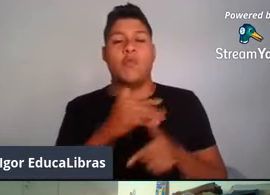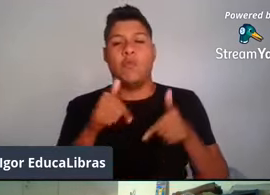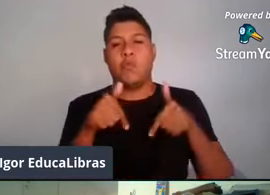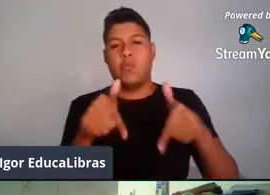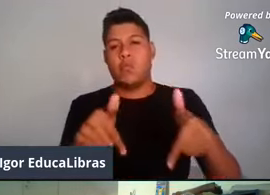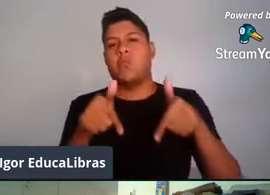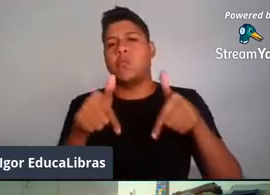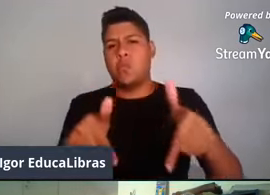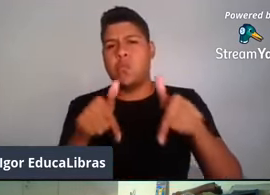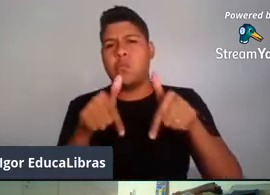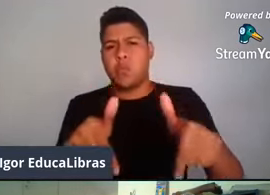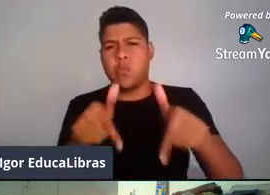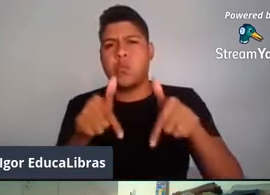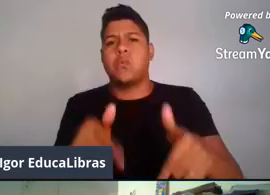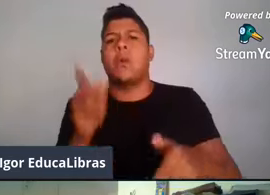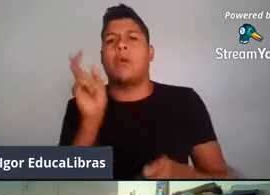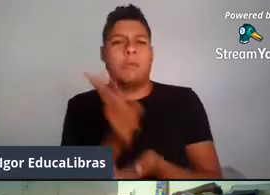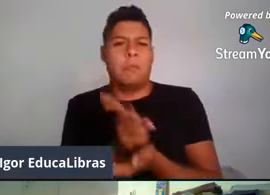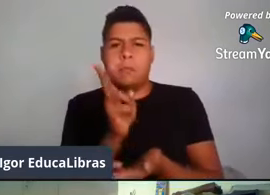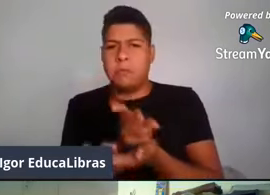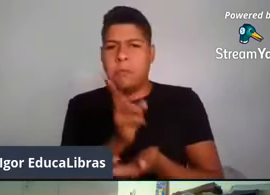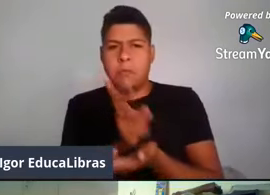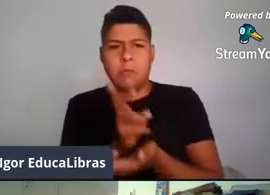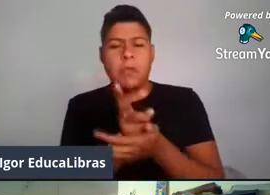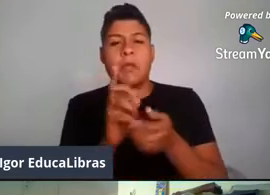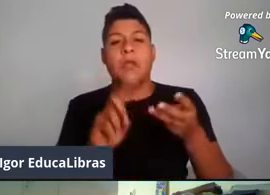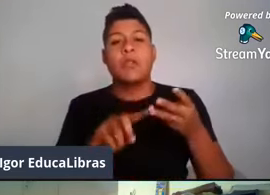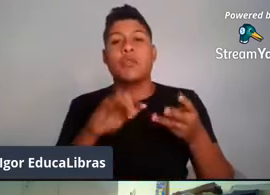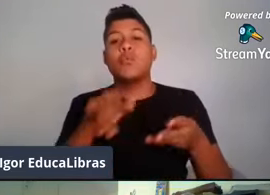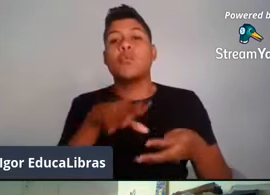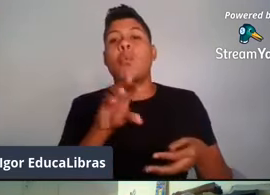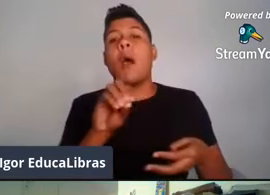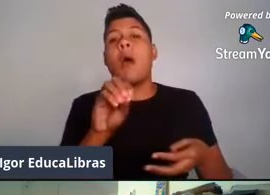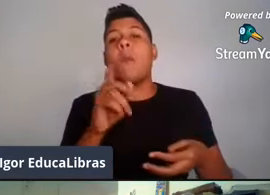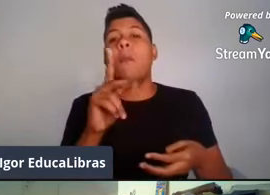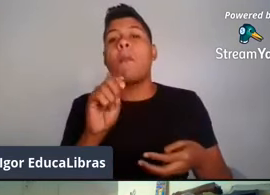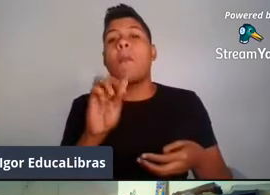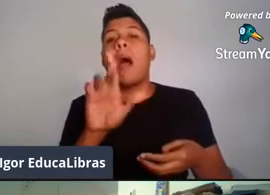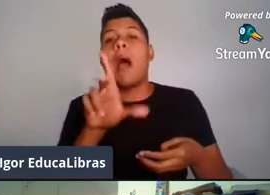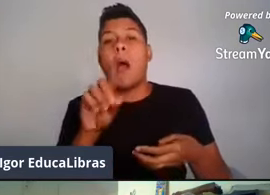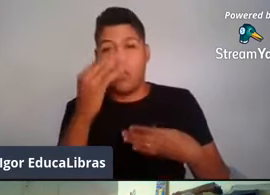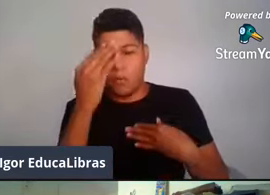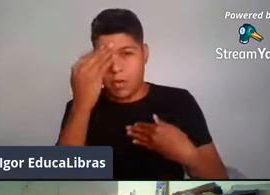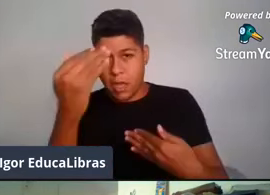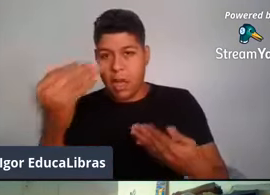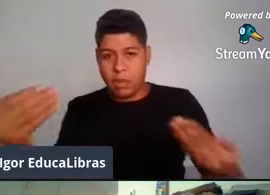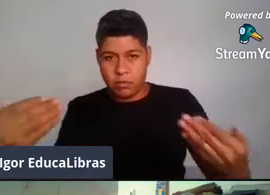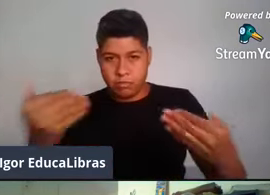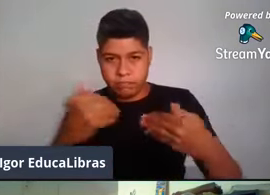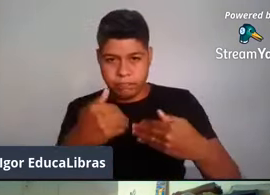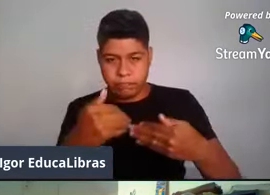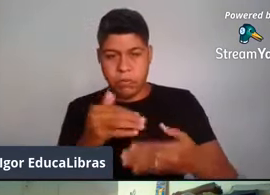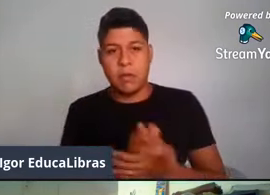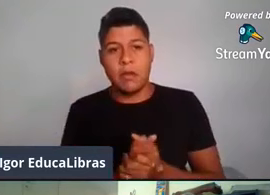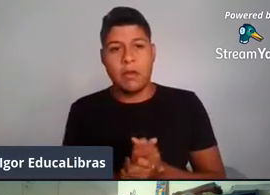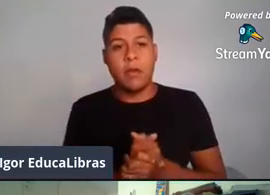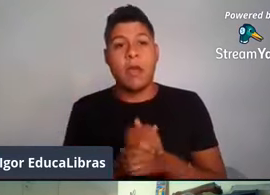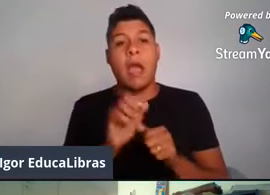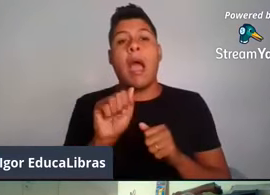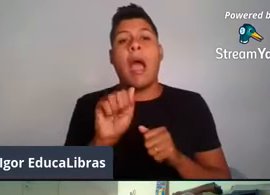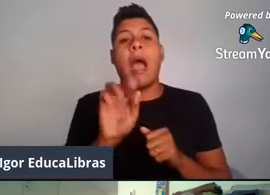do interior, né, o João Paulo de Matos, meu amigo, obrigado por estar aqui, do auge